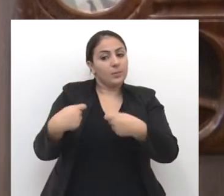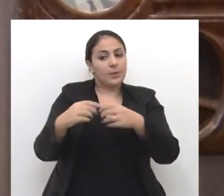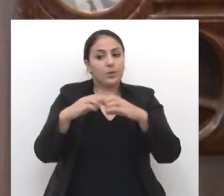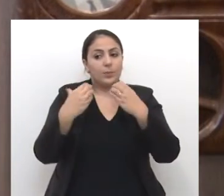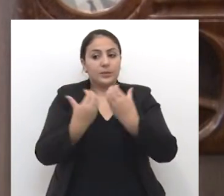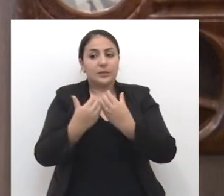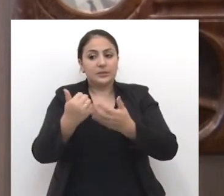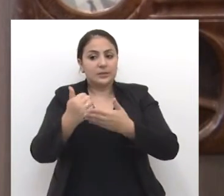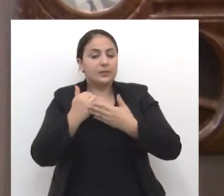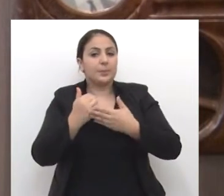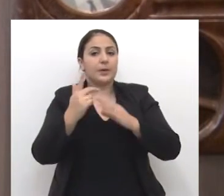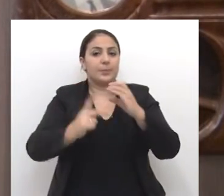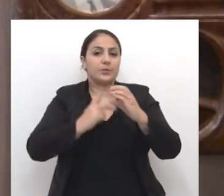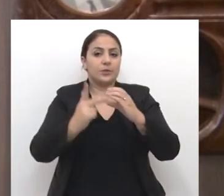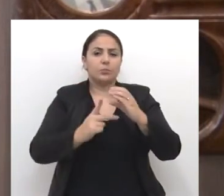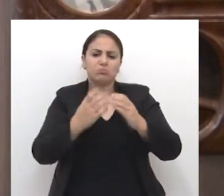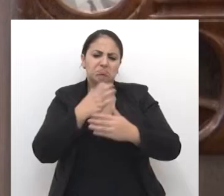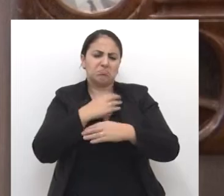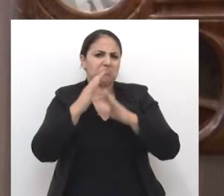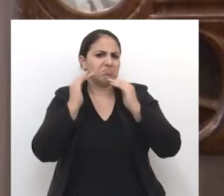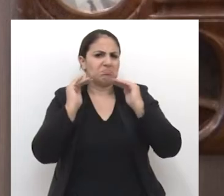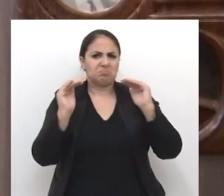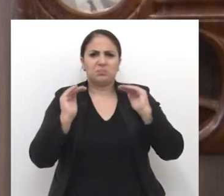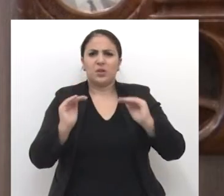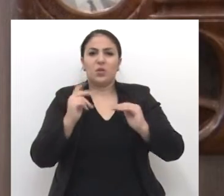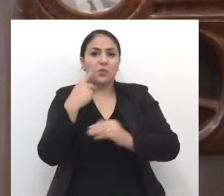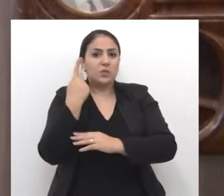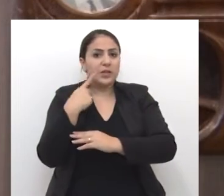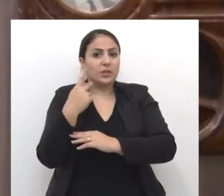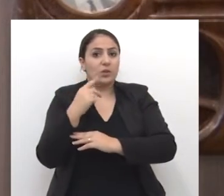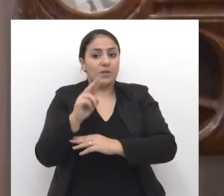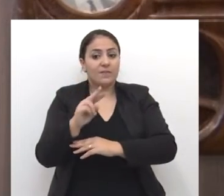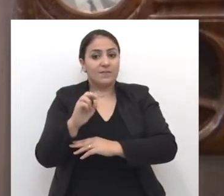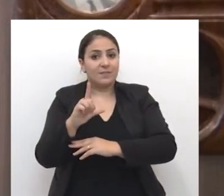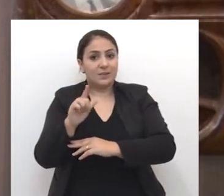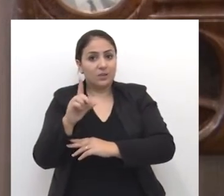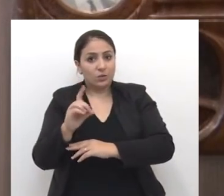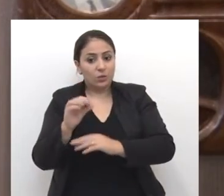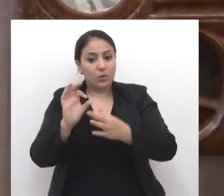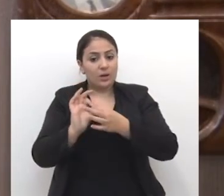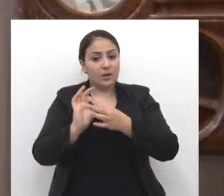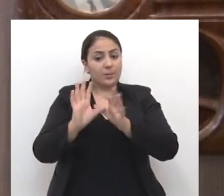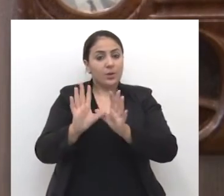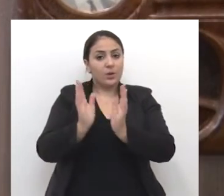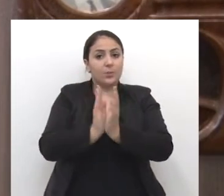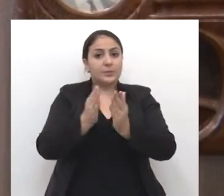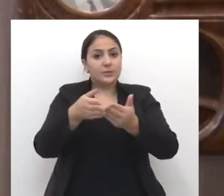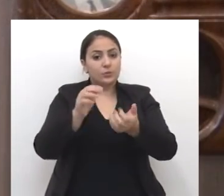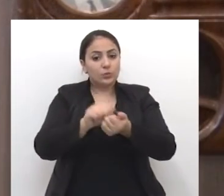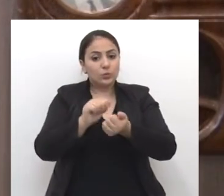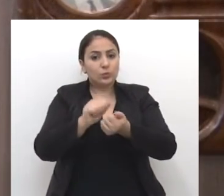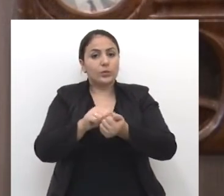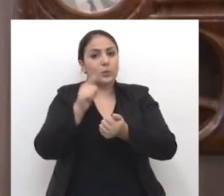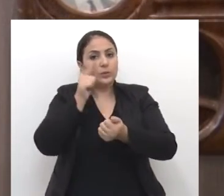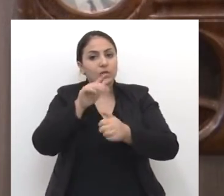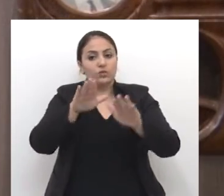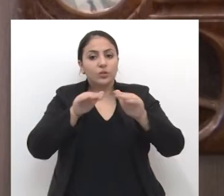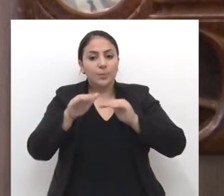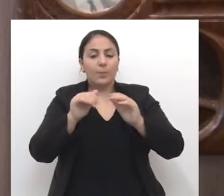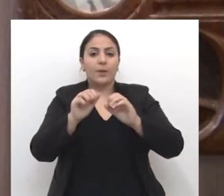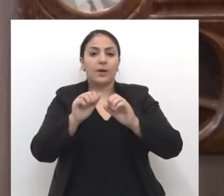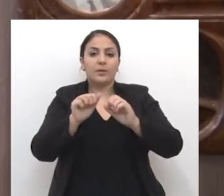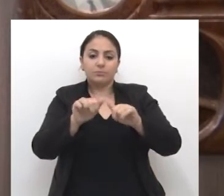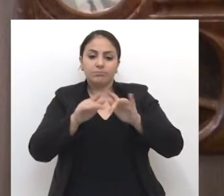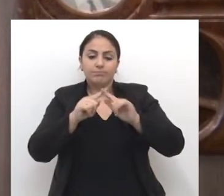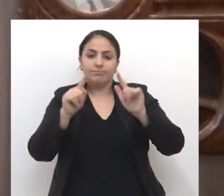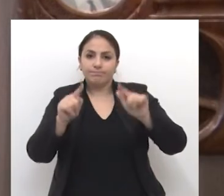comunidade, trazer para a Câmara de Vereadores e de uma forma muito tranquila e serena o vereador Valdo autorizou que as comissões em conjunto pudessem chamar uma